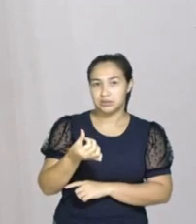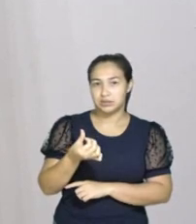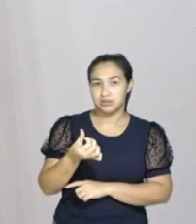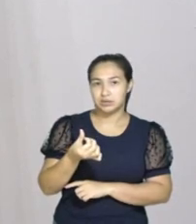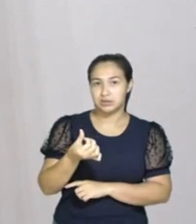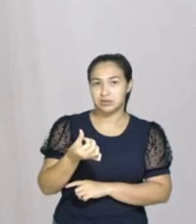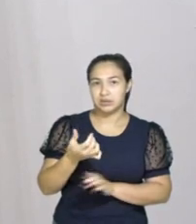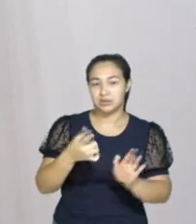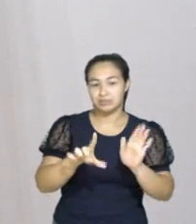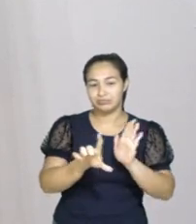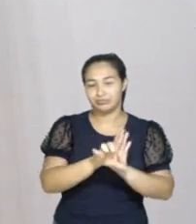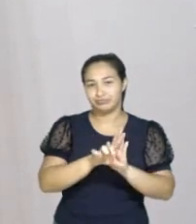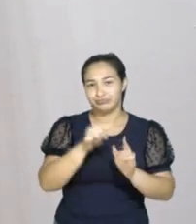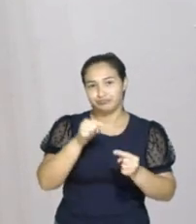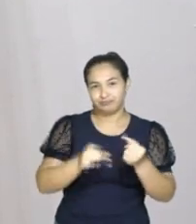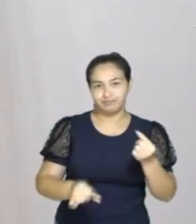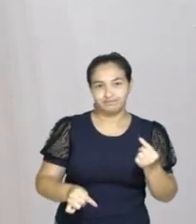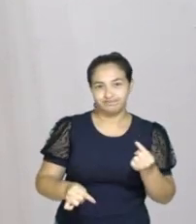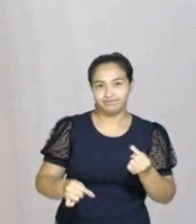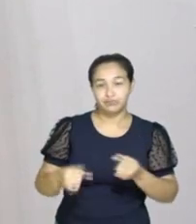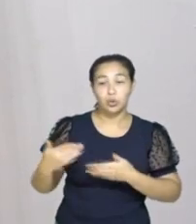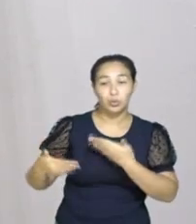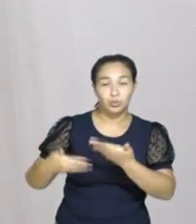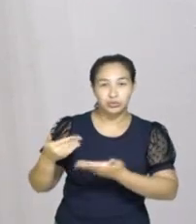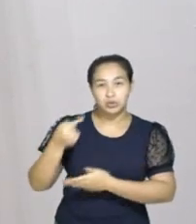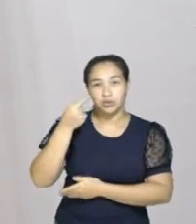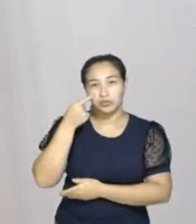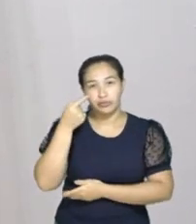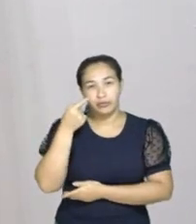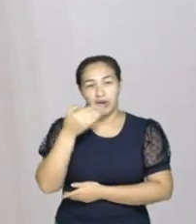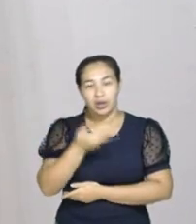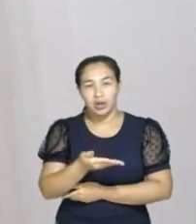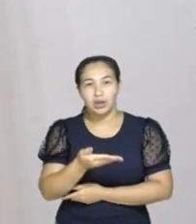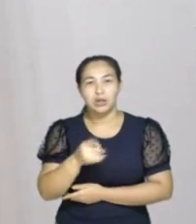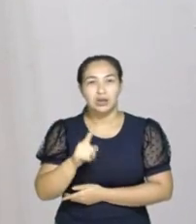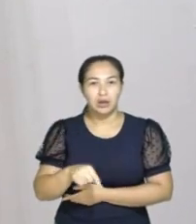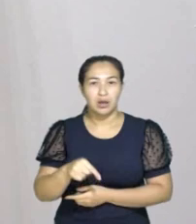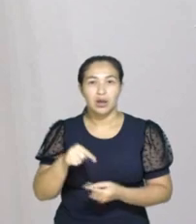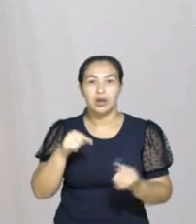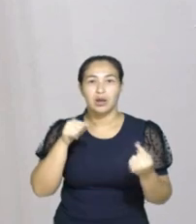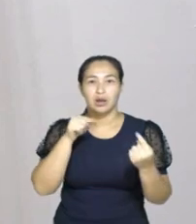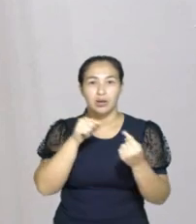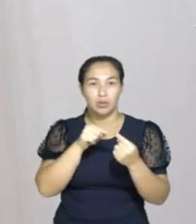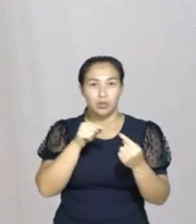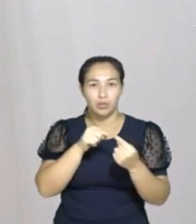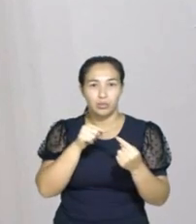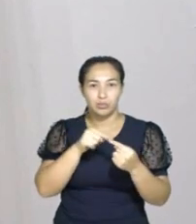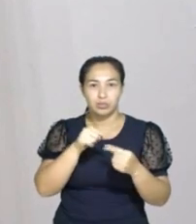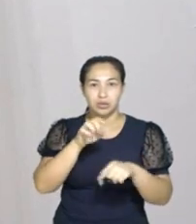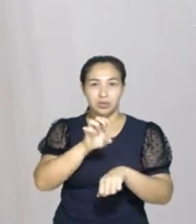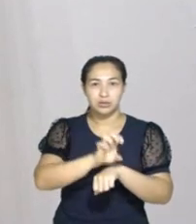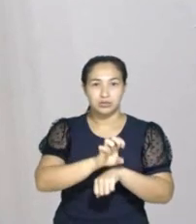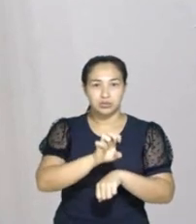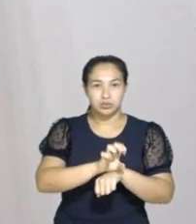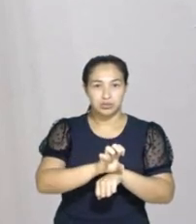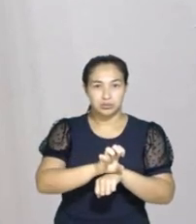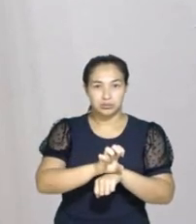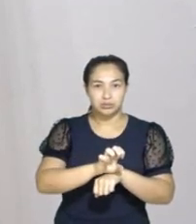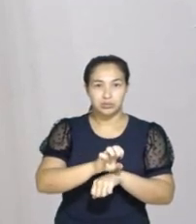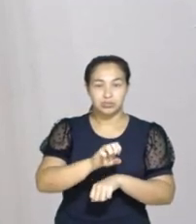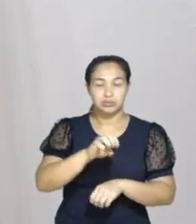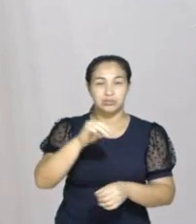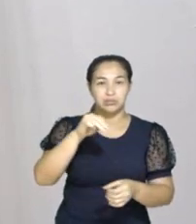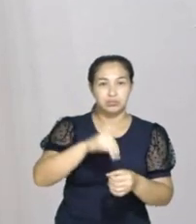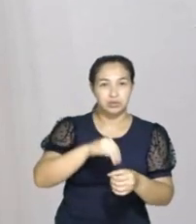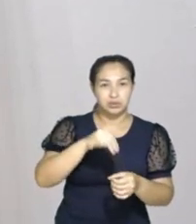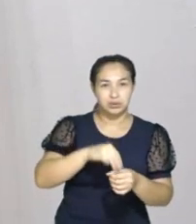e legalidades é o processo de revisão do plano diretor ele é previsto e regrado pelo estatuto da cidade e também pela lei